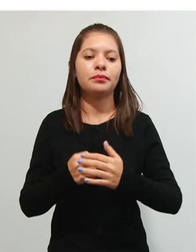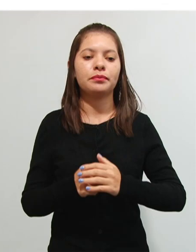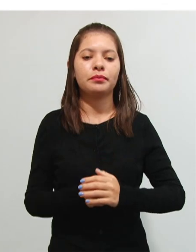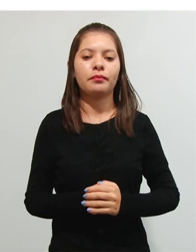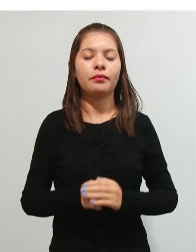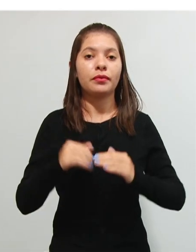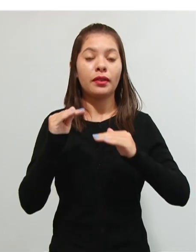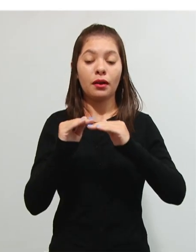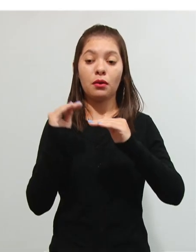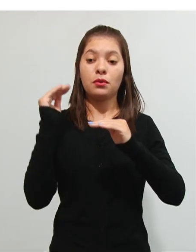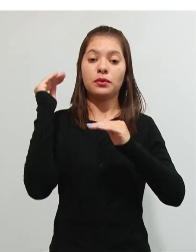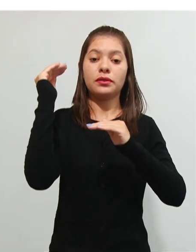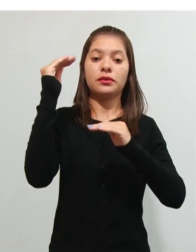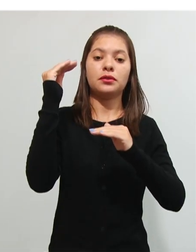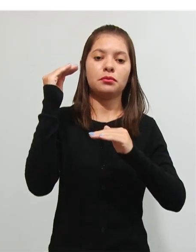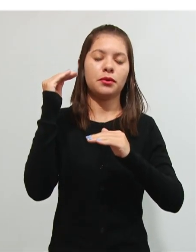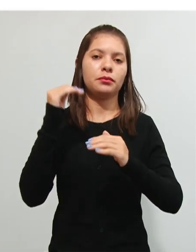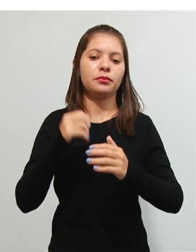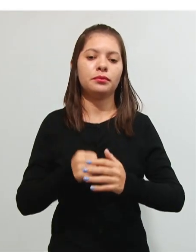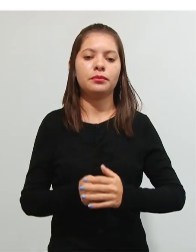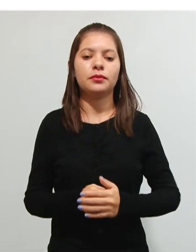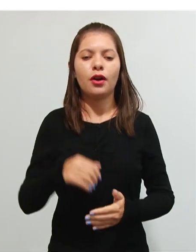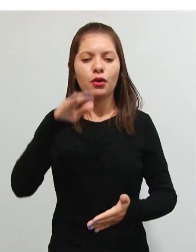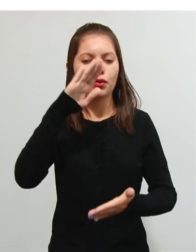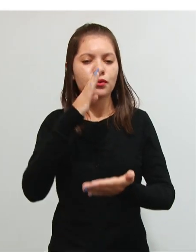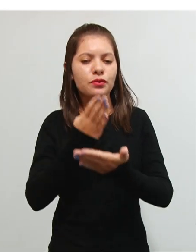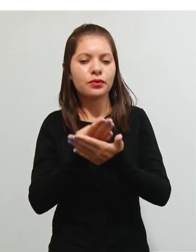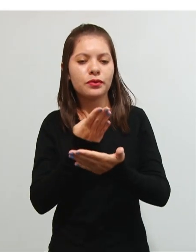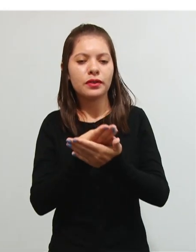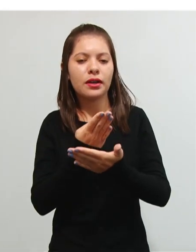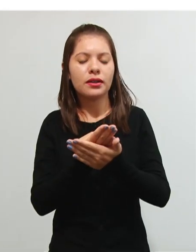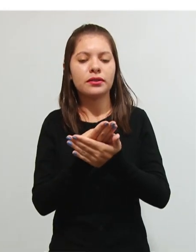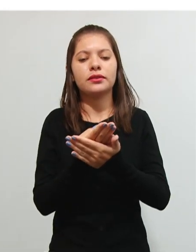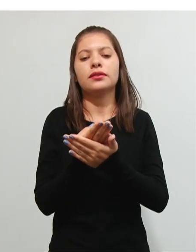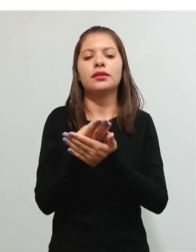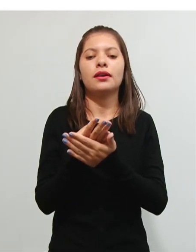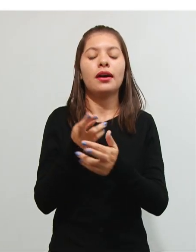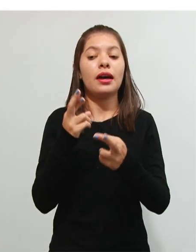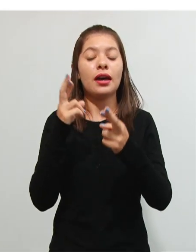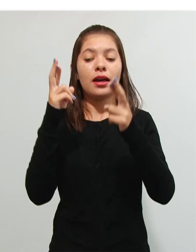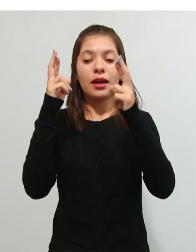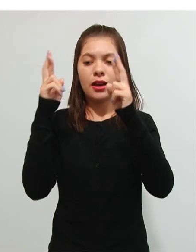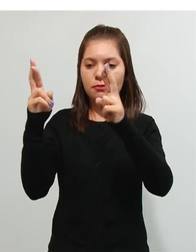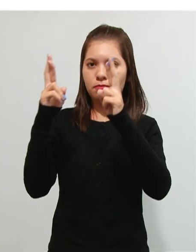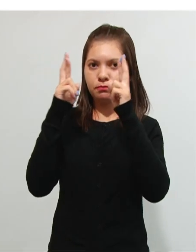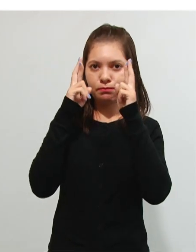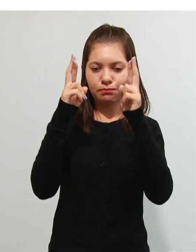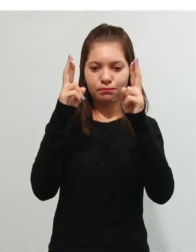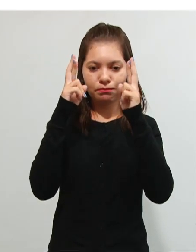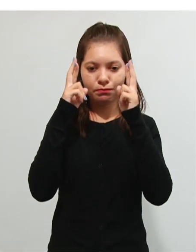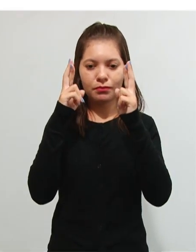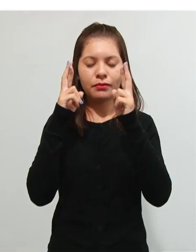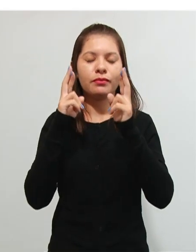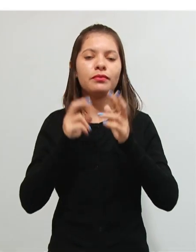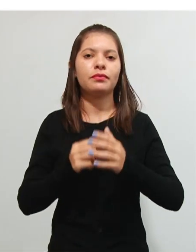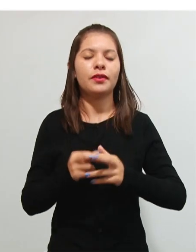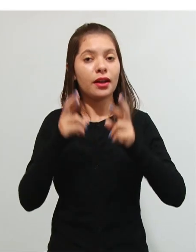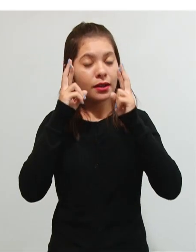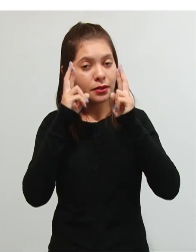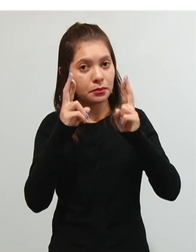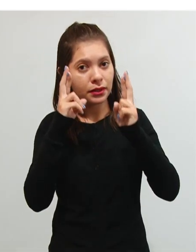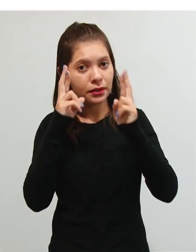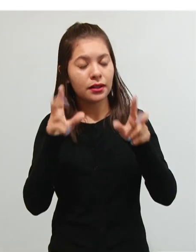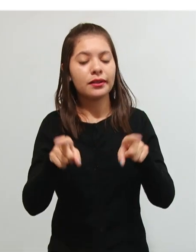de estima, autoestima, confiança, conquista, respeito dos outros, respeito aos